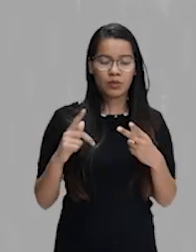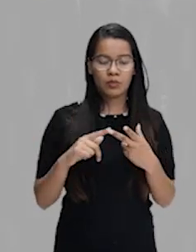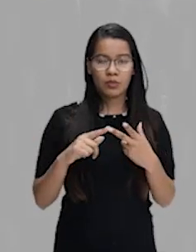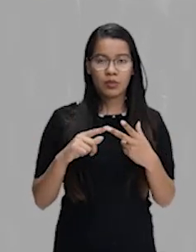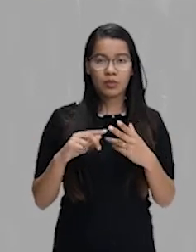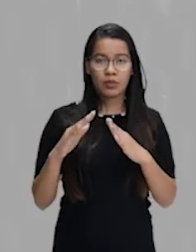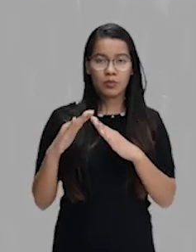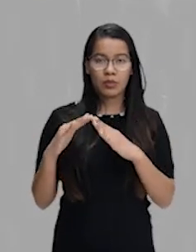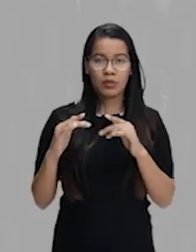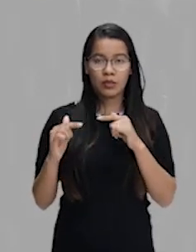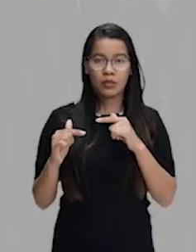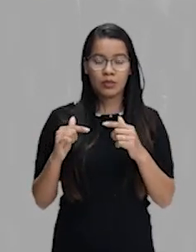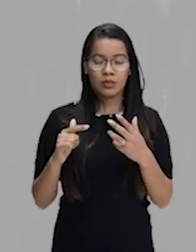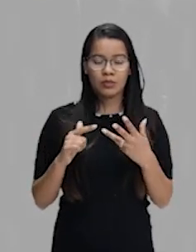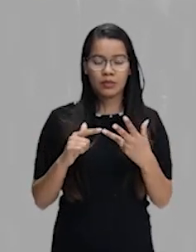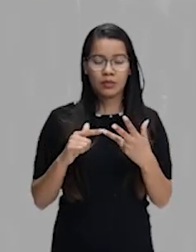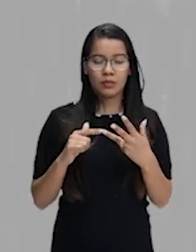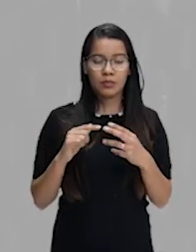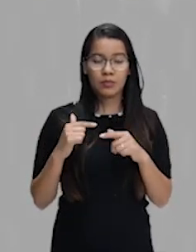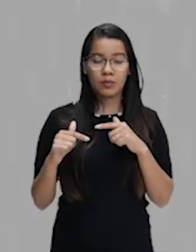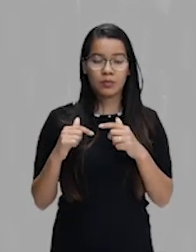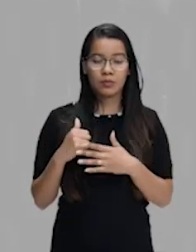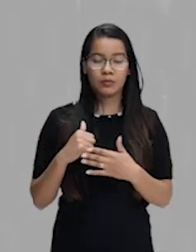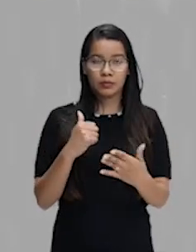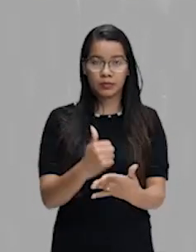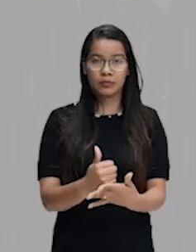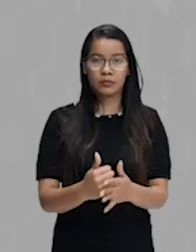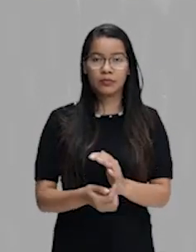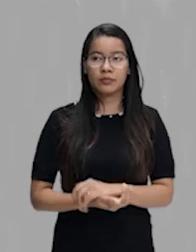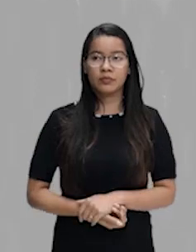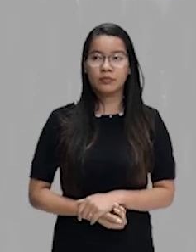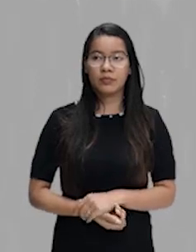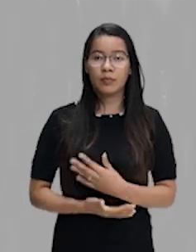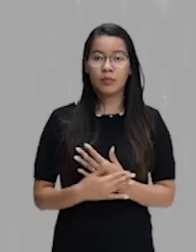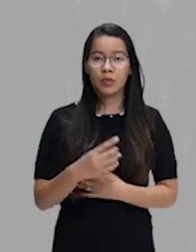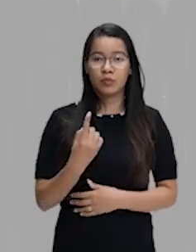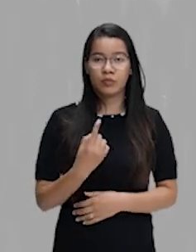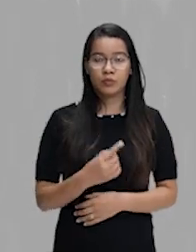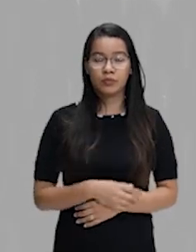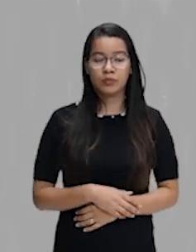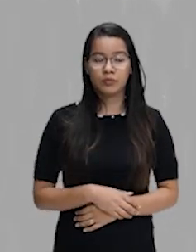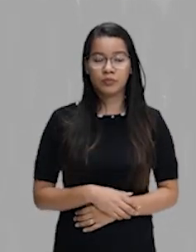home office e falei de trabalho colaborativo, tá? Mais um.